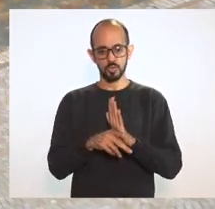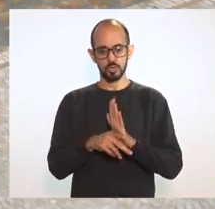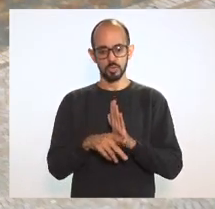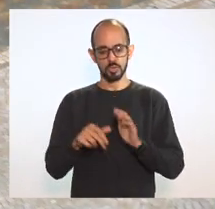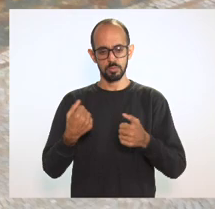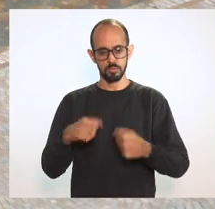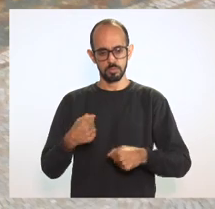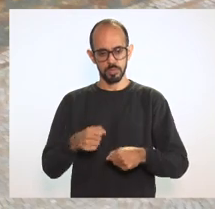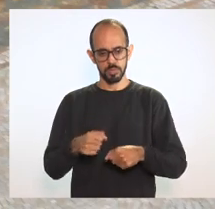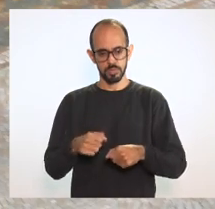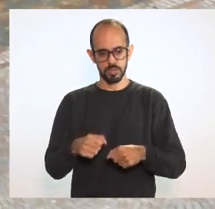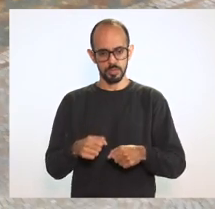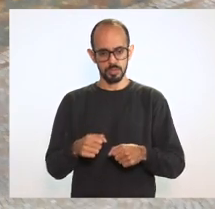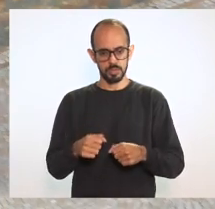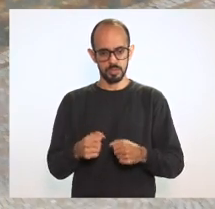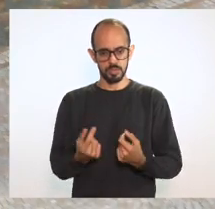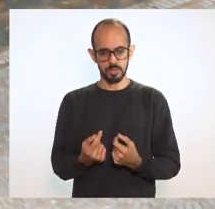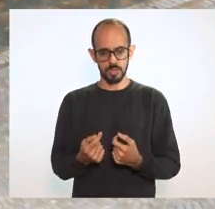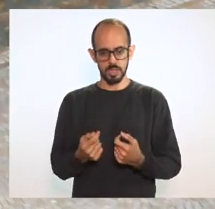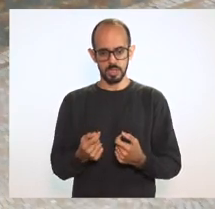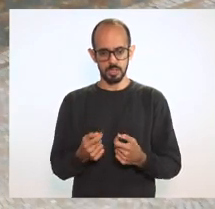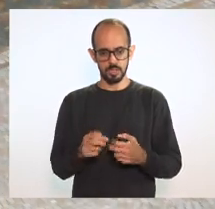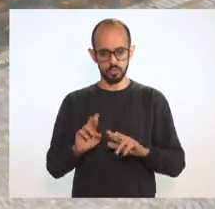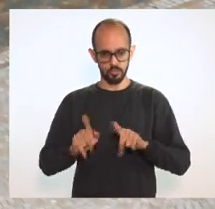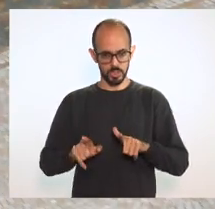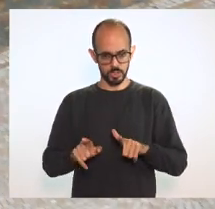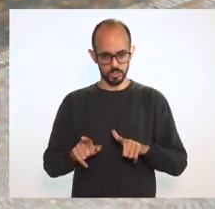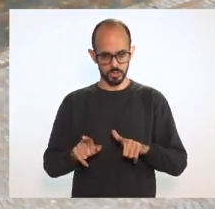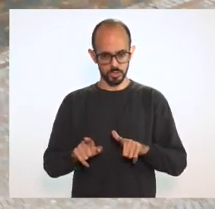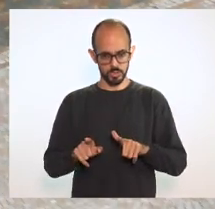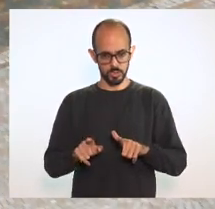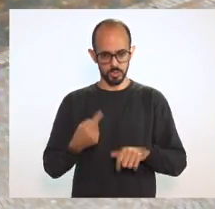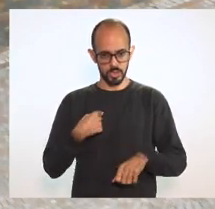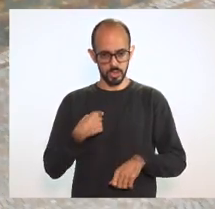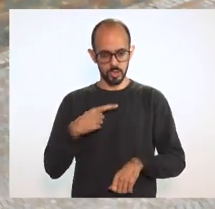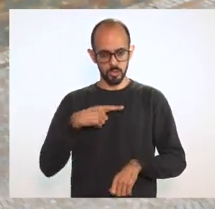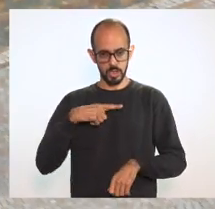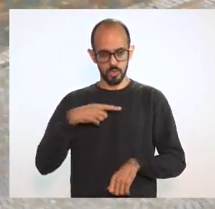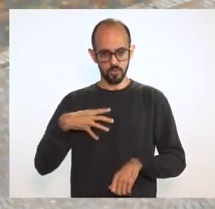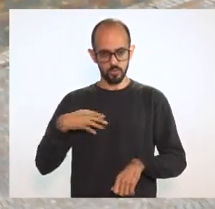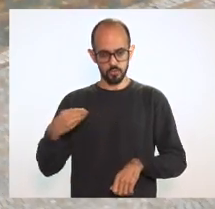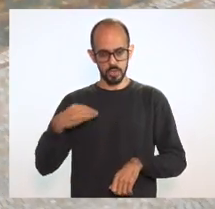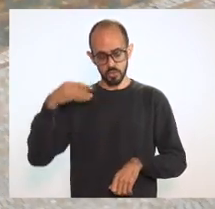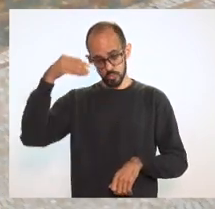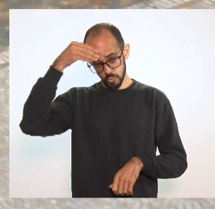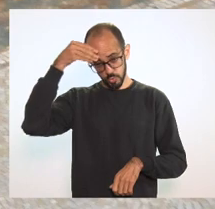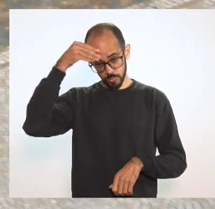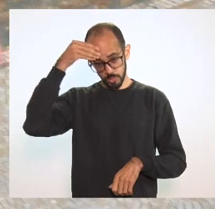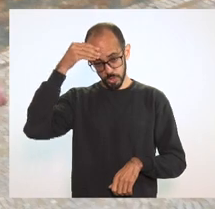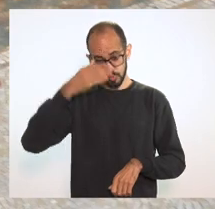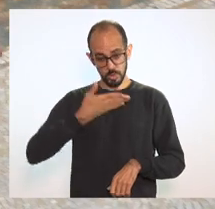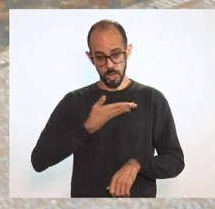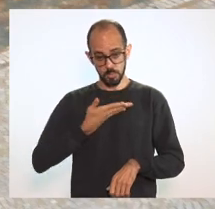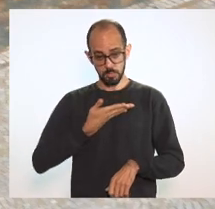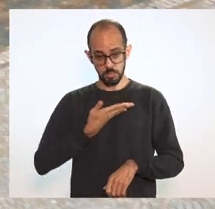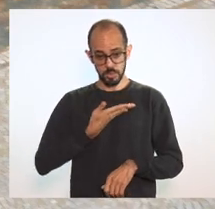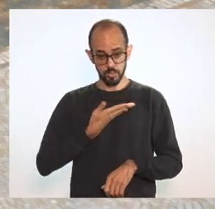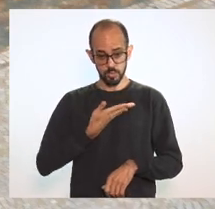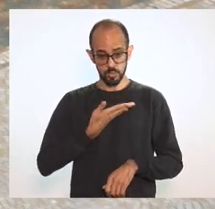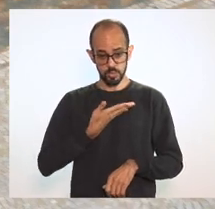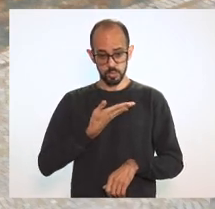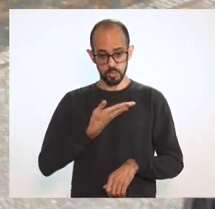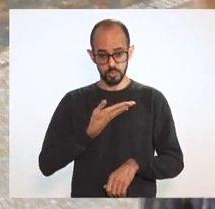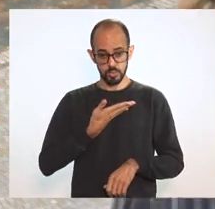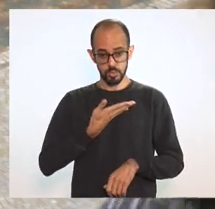aulas. Temos que votar. Eu tenho filhos, sobrinhos, amigos, filhos de amigos que